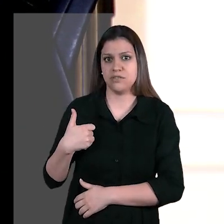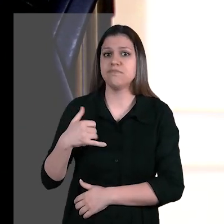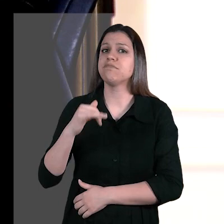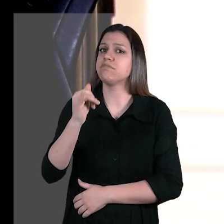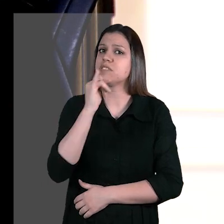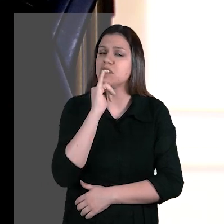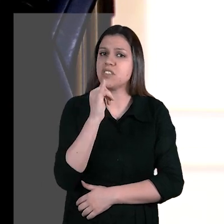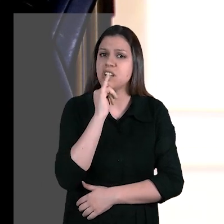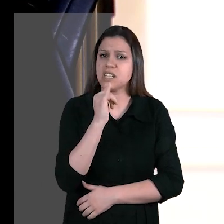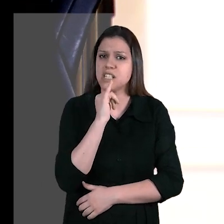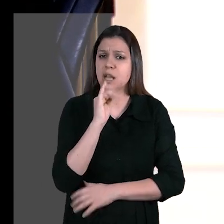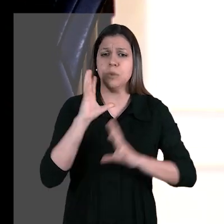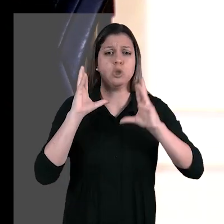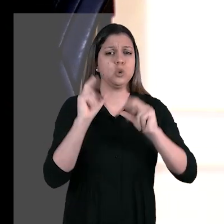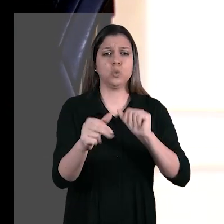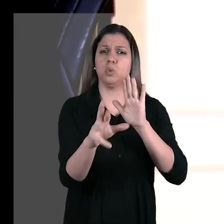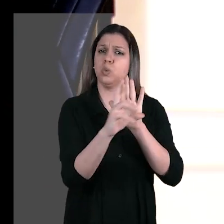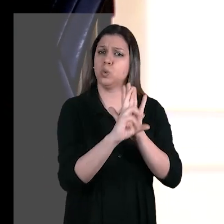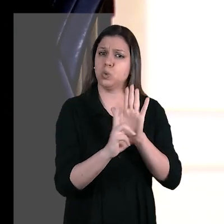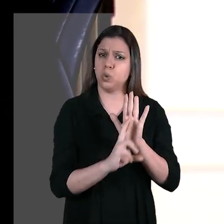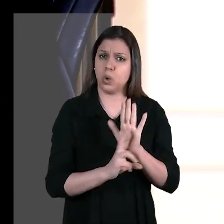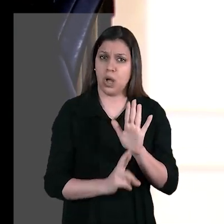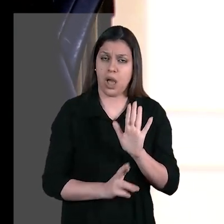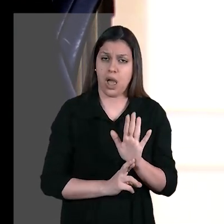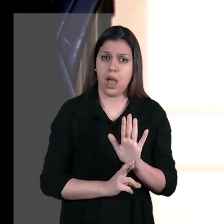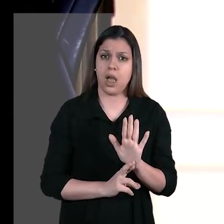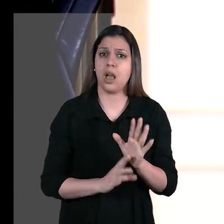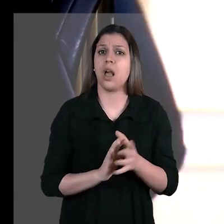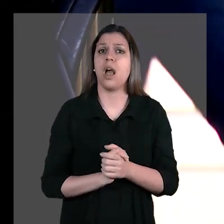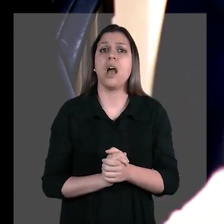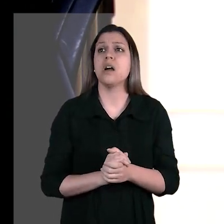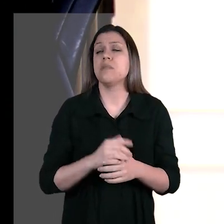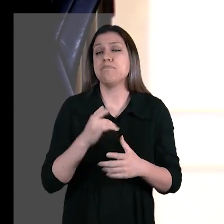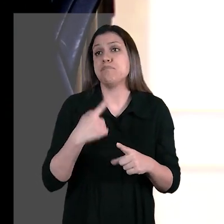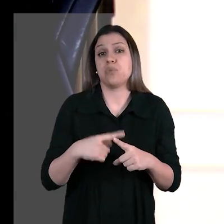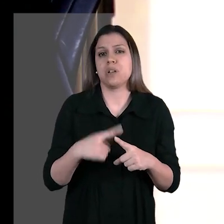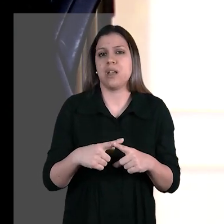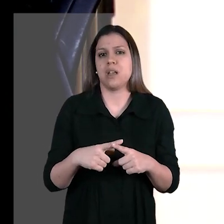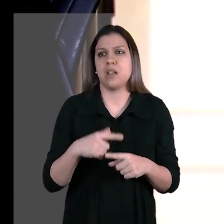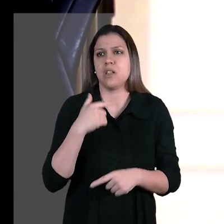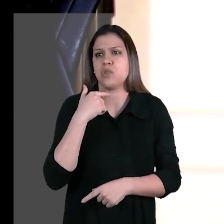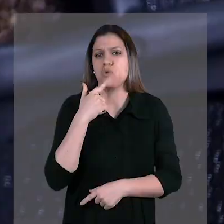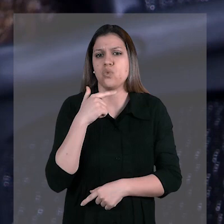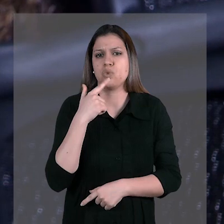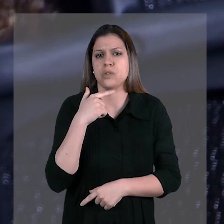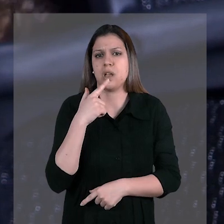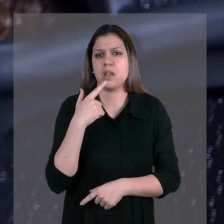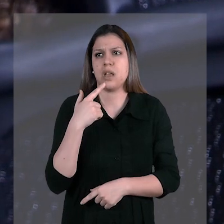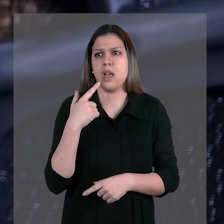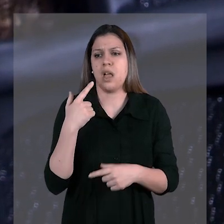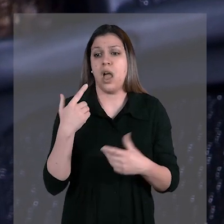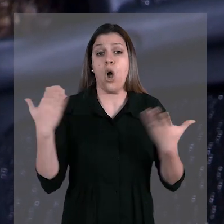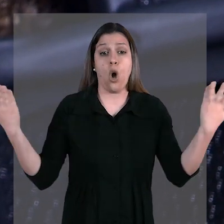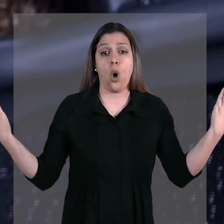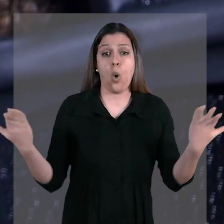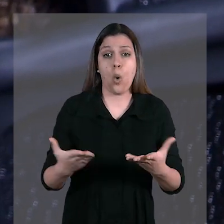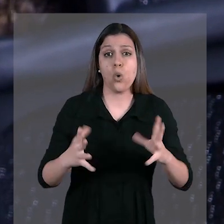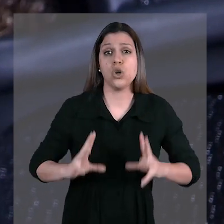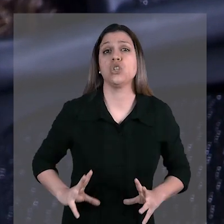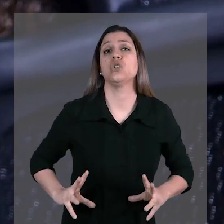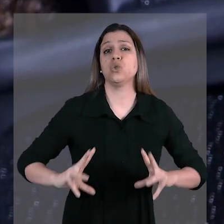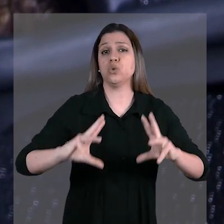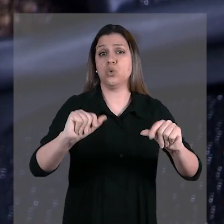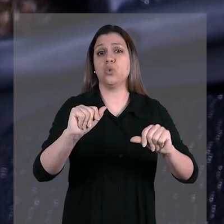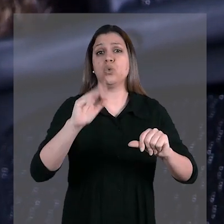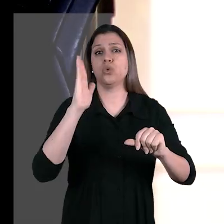que passarem todas as regras de transição, por quê? Porque não dá para implantar pá. Hoje vale para todo